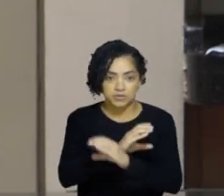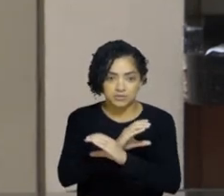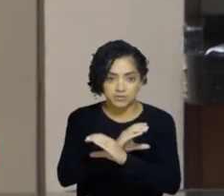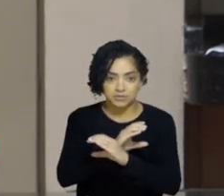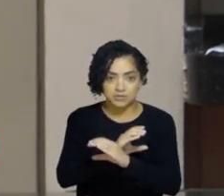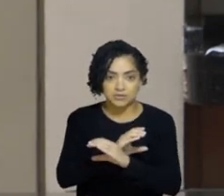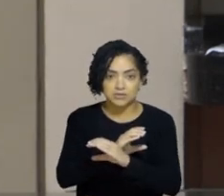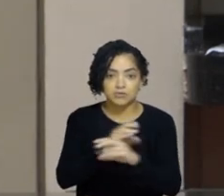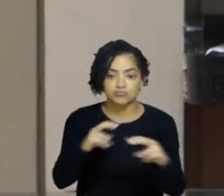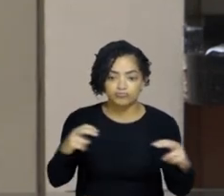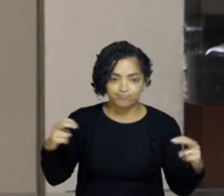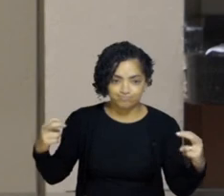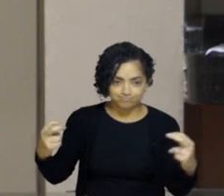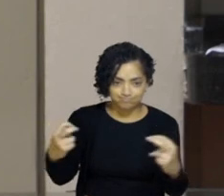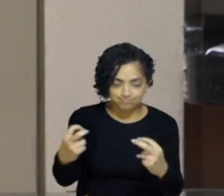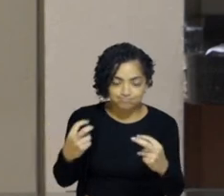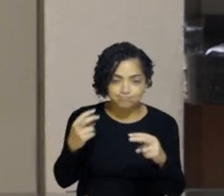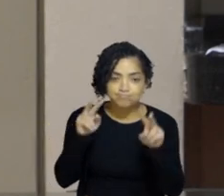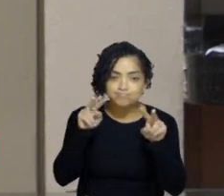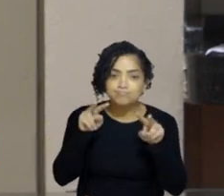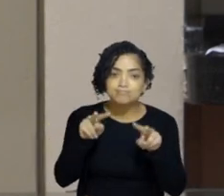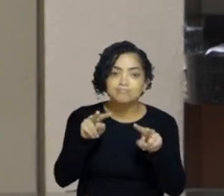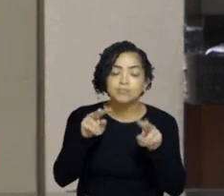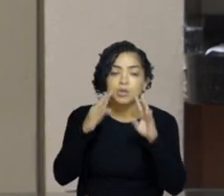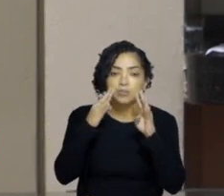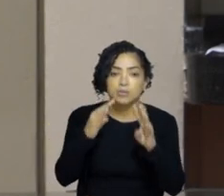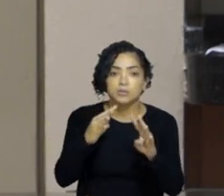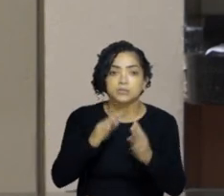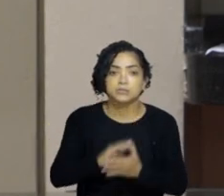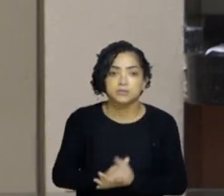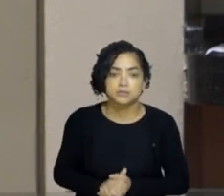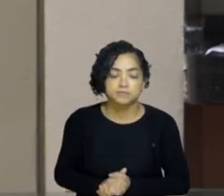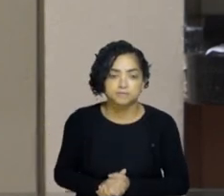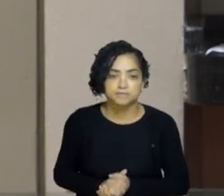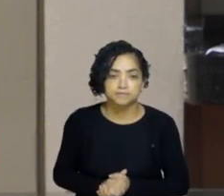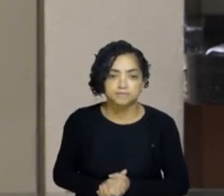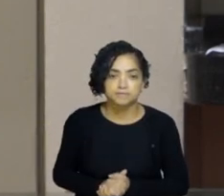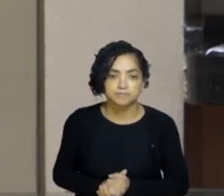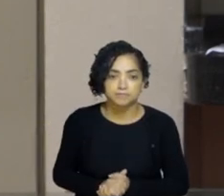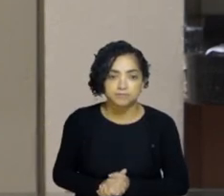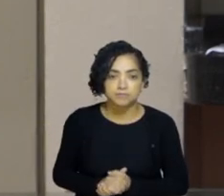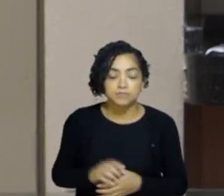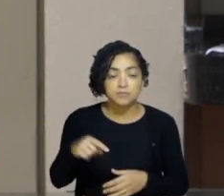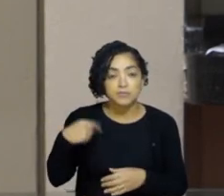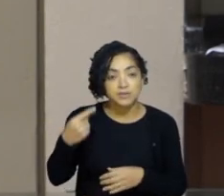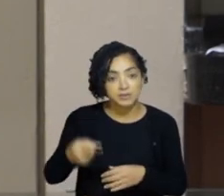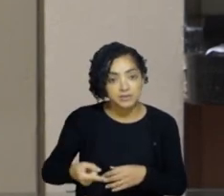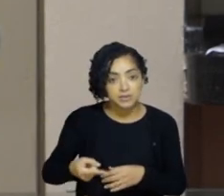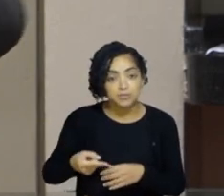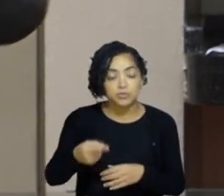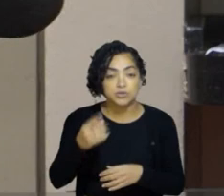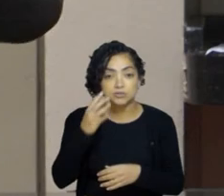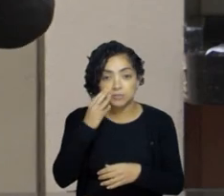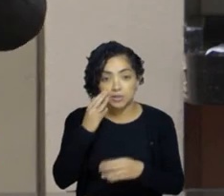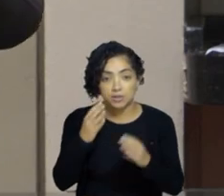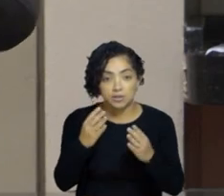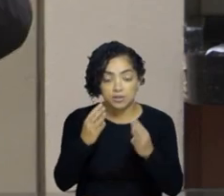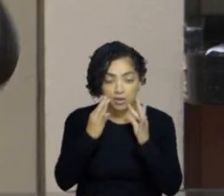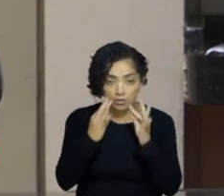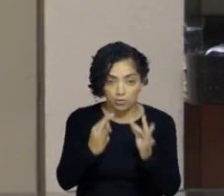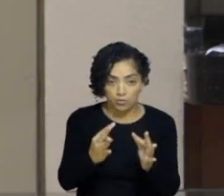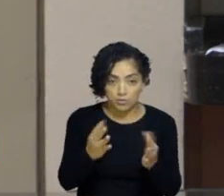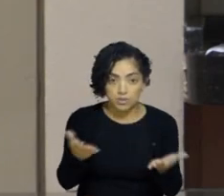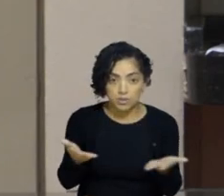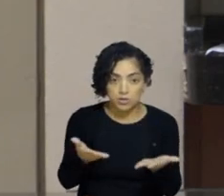por favor, para acompanhar a manifestação do nosso delegado-geral e, em seguida, também para acompanharmos juntos, hoje